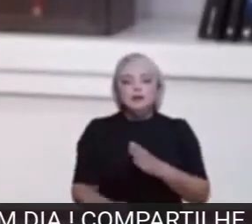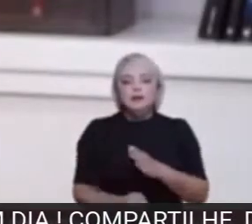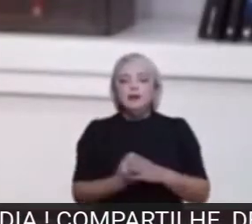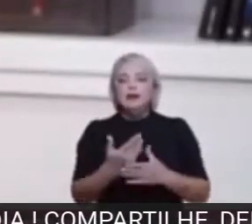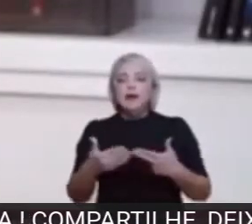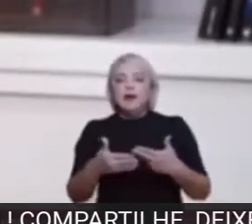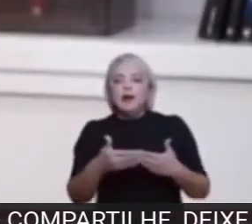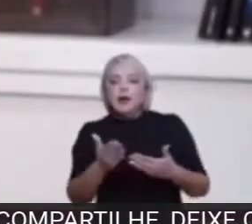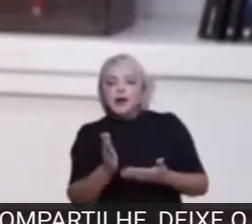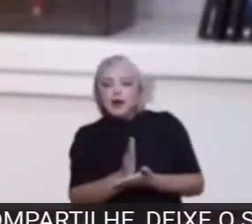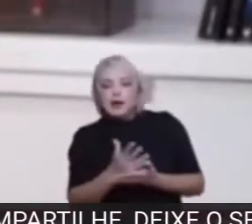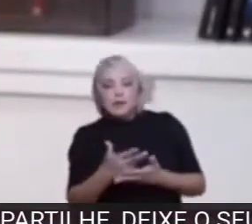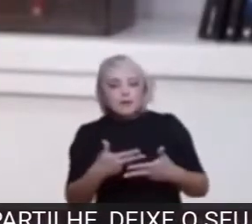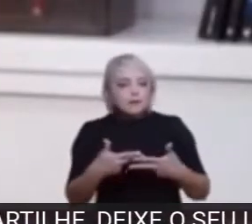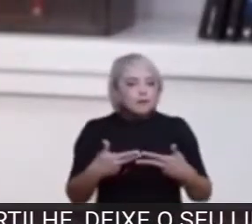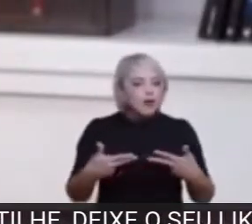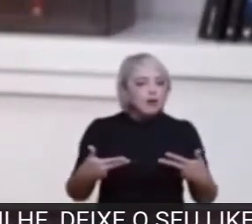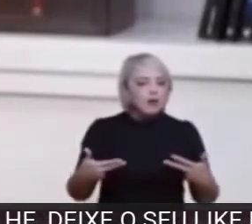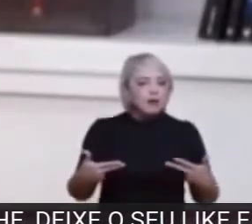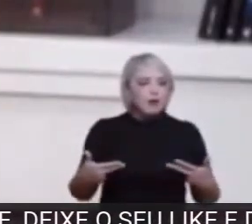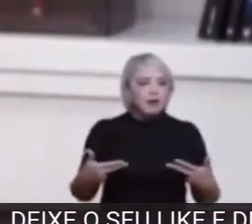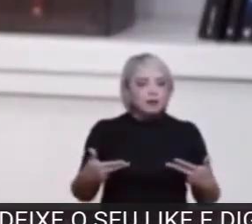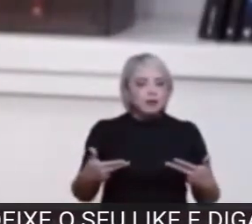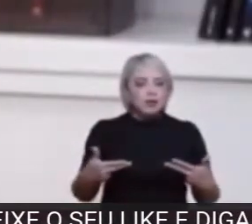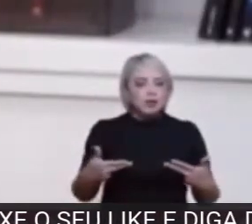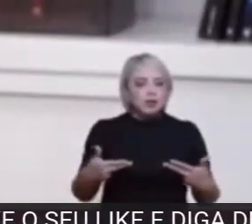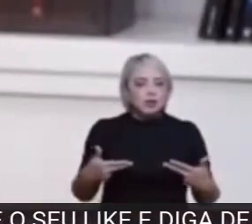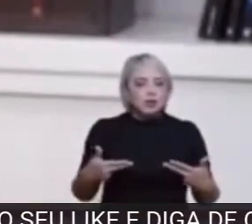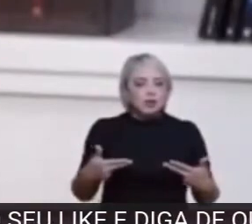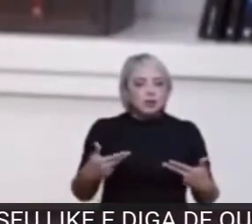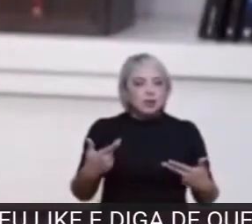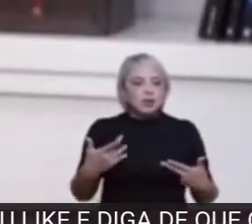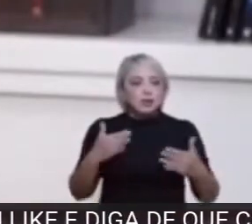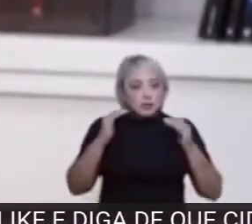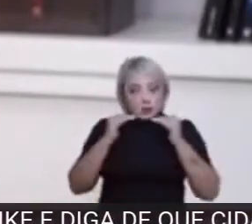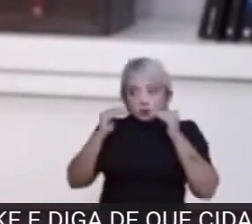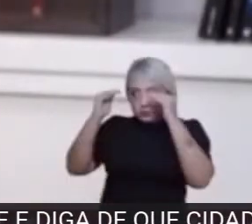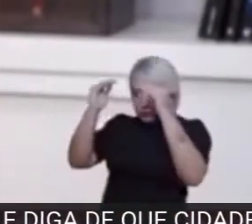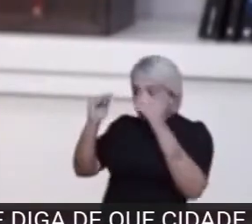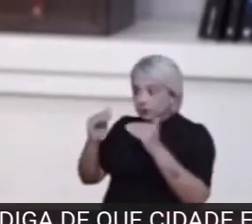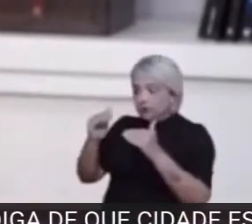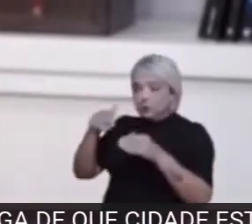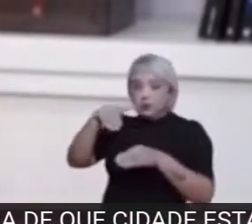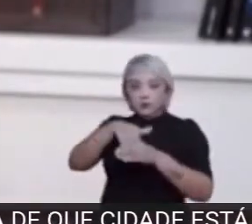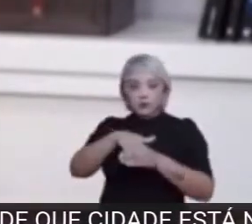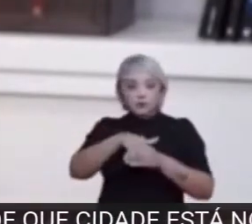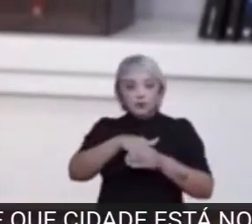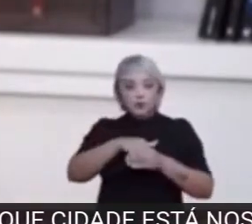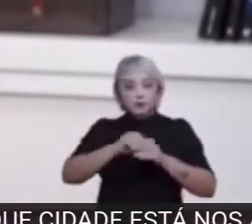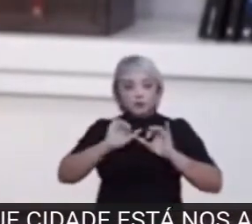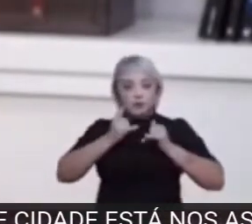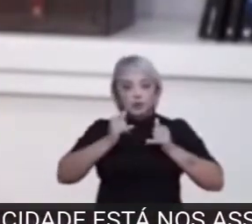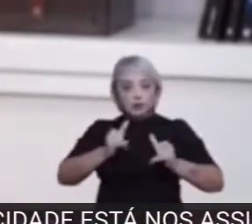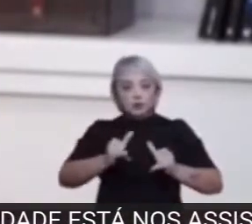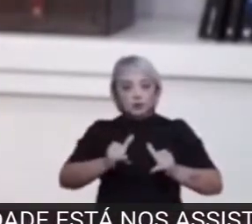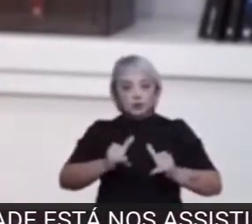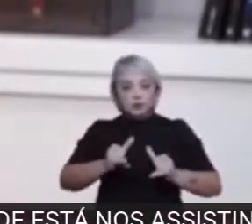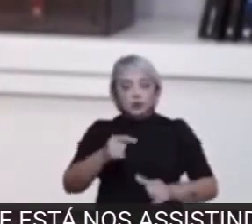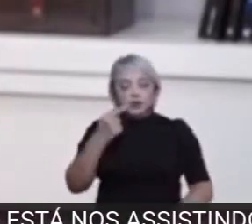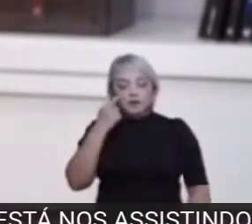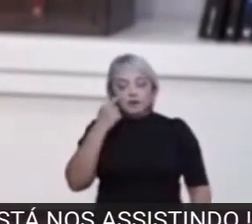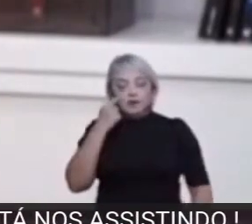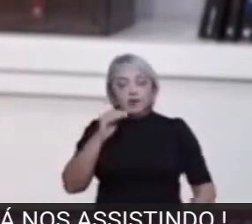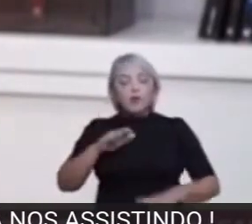coisa que não seja tão digno quanto o voto eletrônico. Porque, veja, qual é a razão